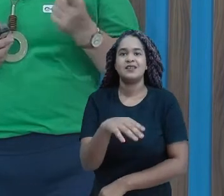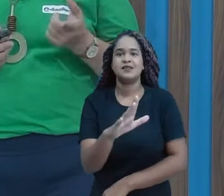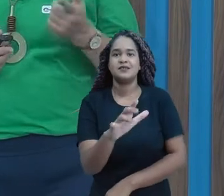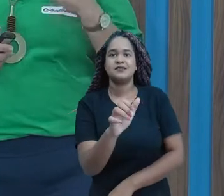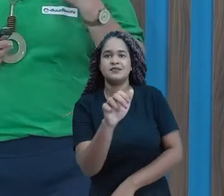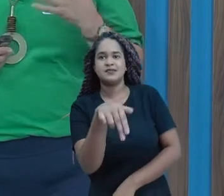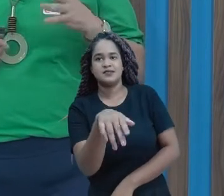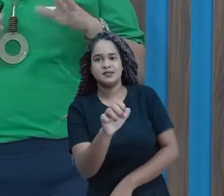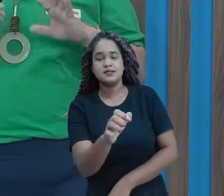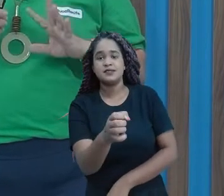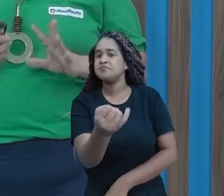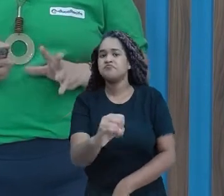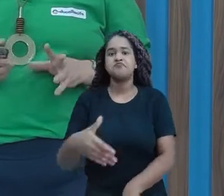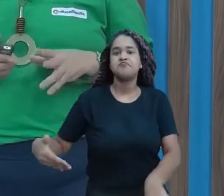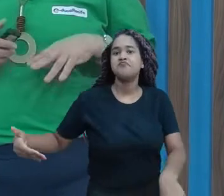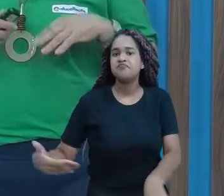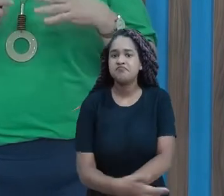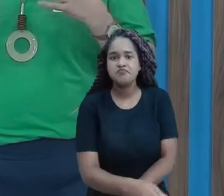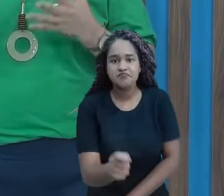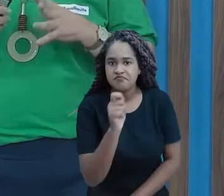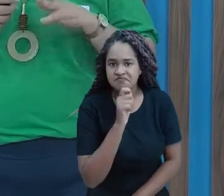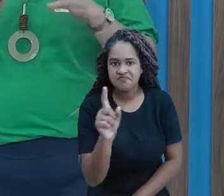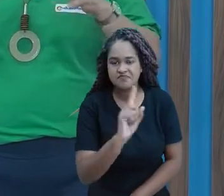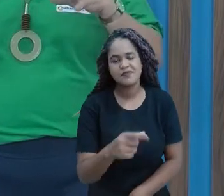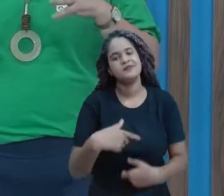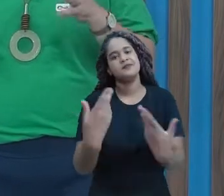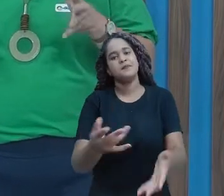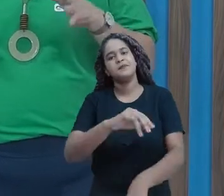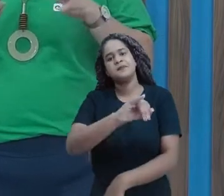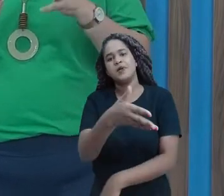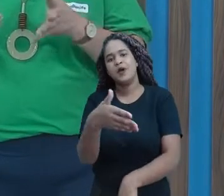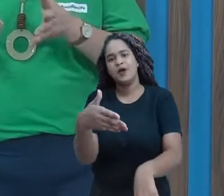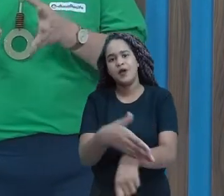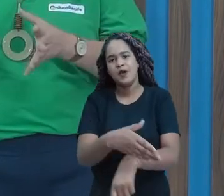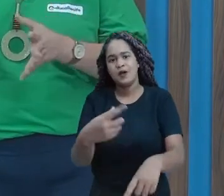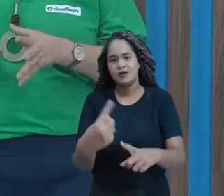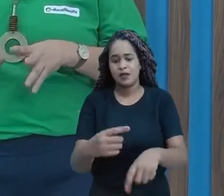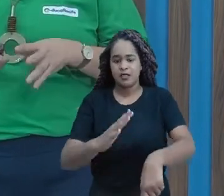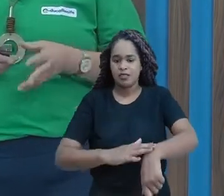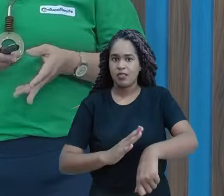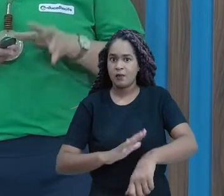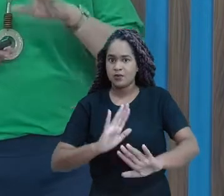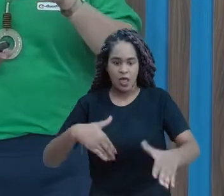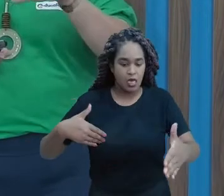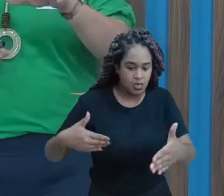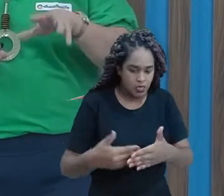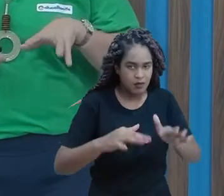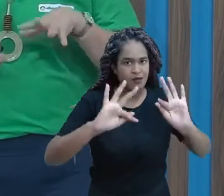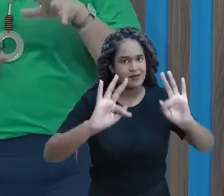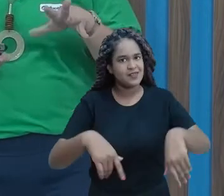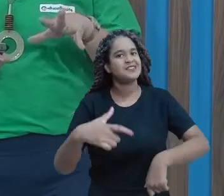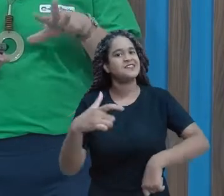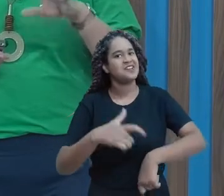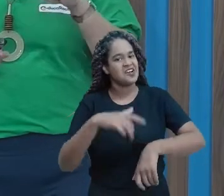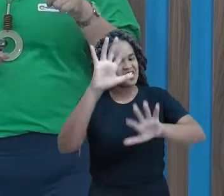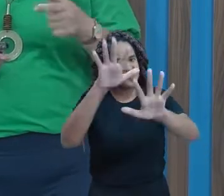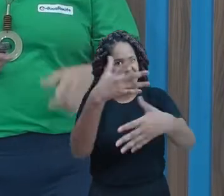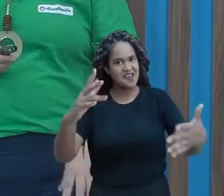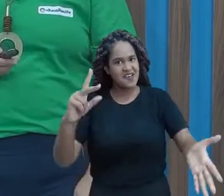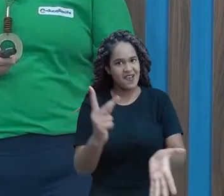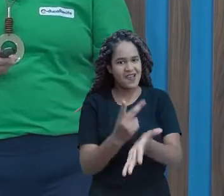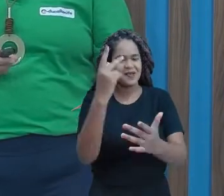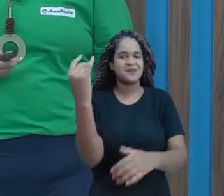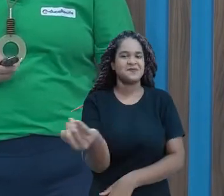entrou ainda, entre, por favor, porque o tempo tá, né? A gente está quase chegando na hora do evento, e é